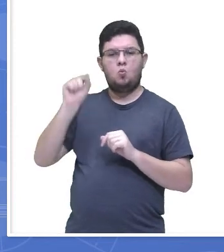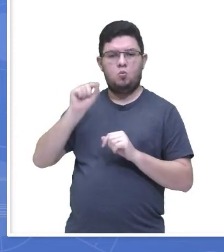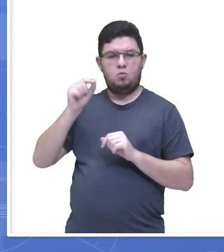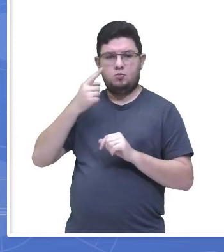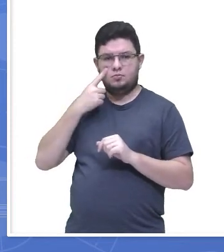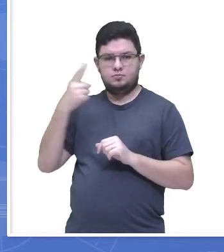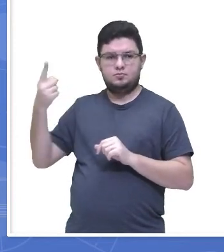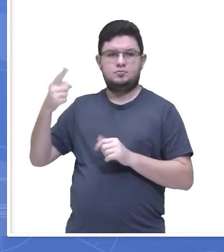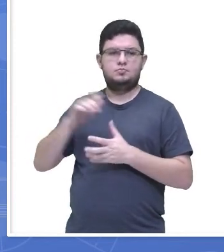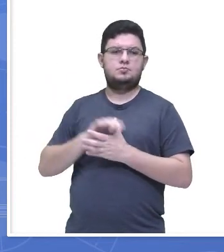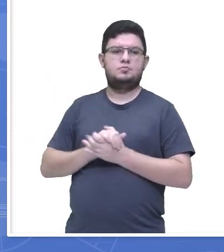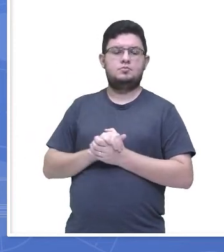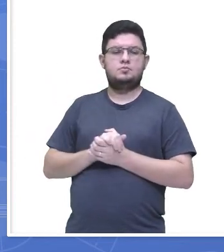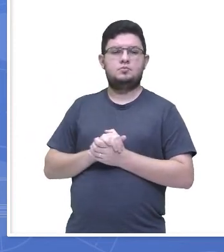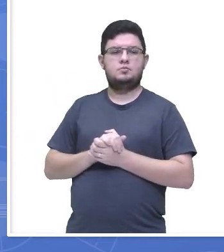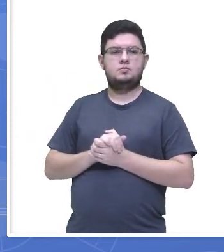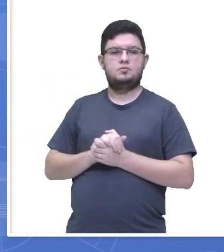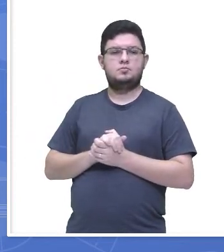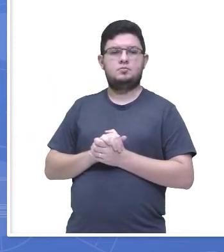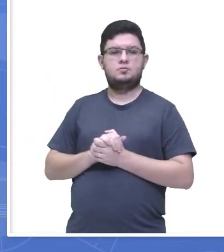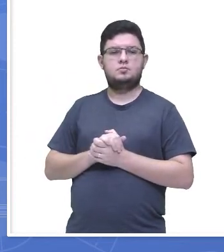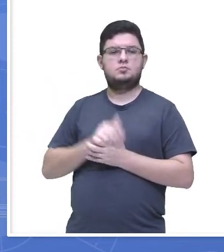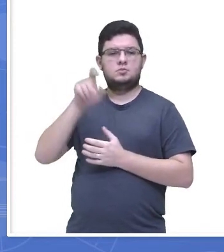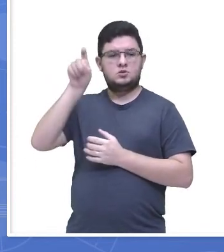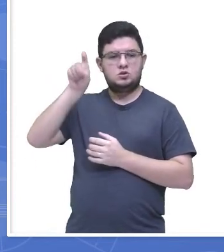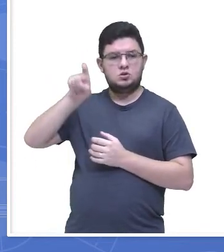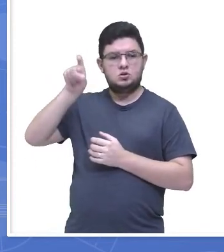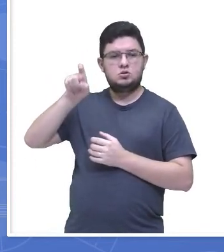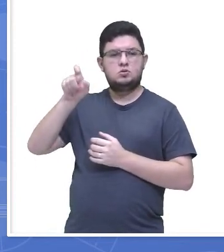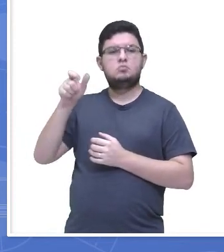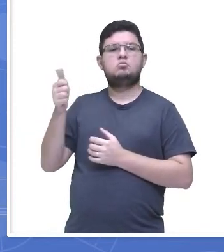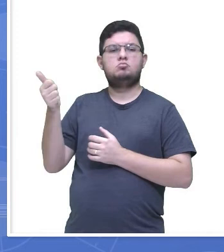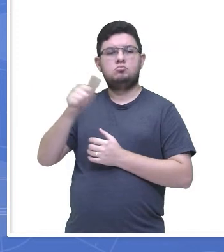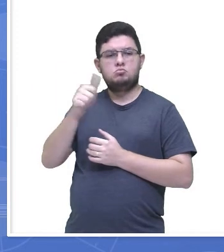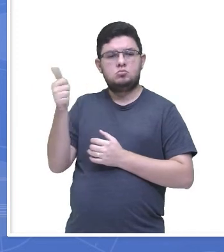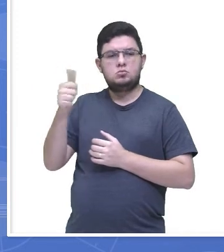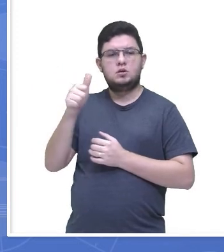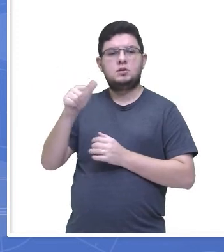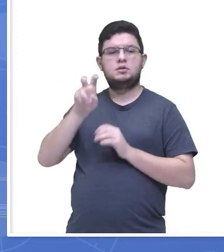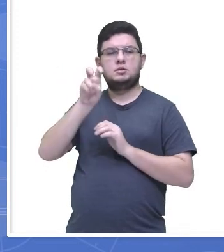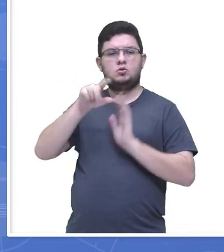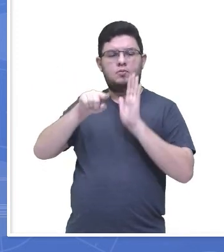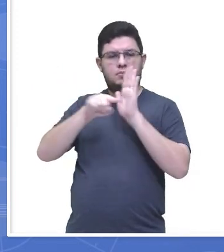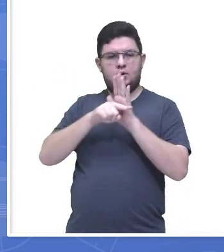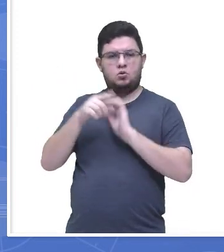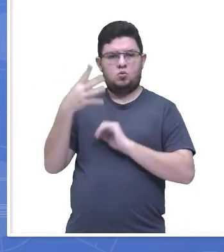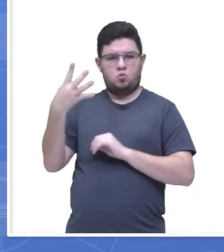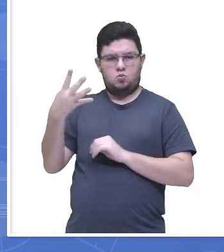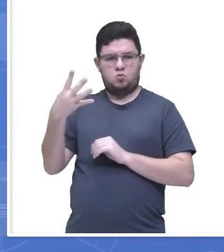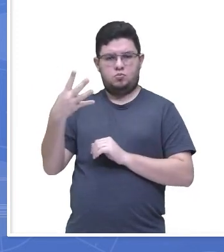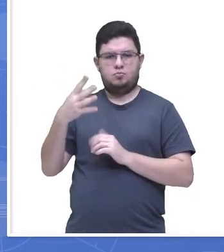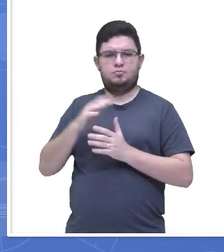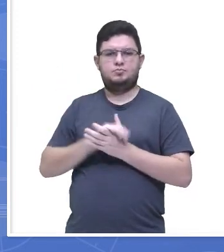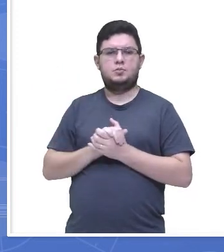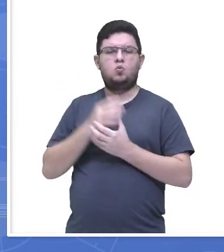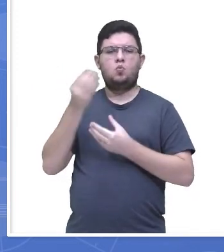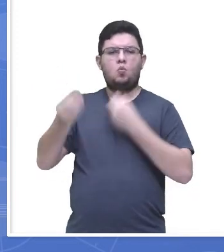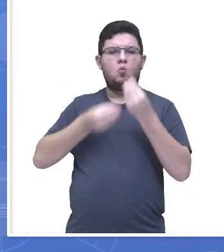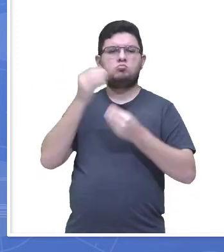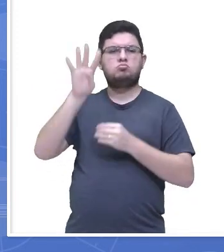final 72, o tempo 5 minutos e a potência 600 calorias por minuto. Bom, se ele quer o calor específico,